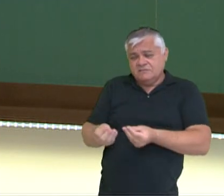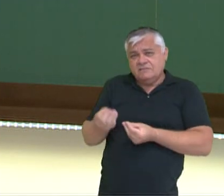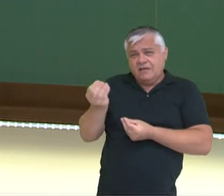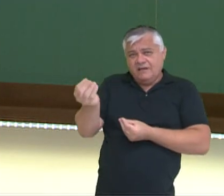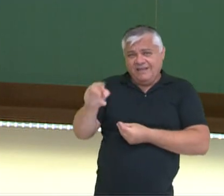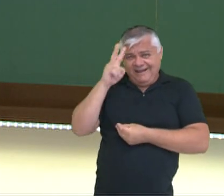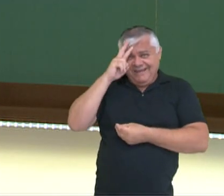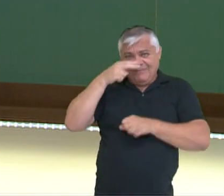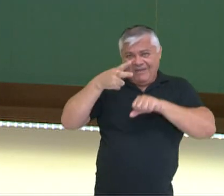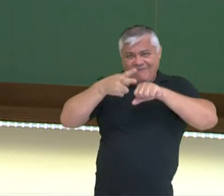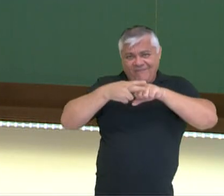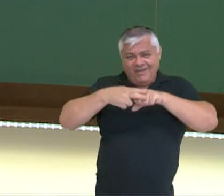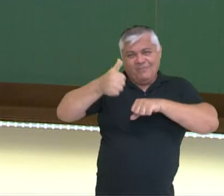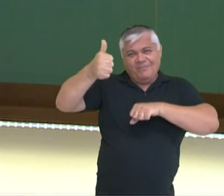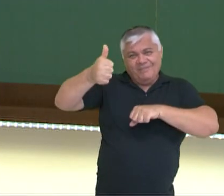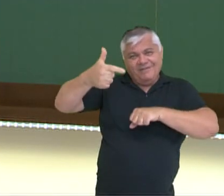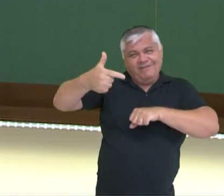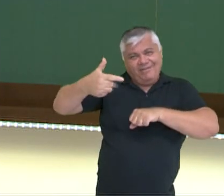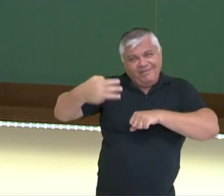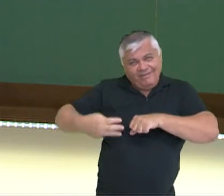tu darás, ele dará.